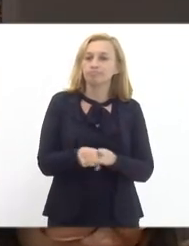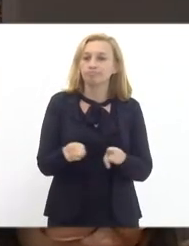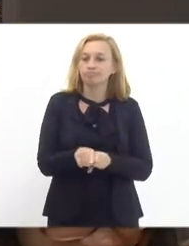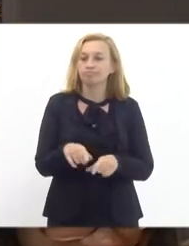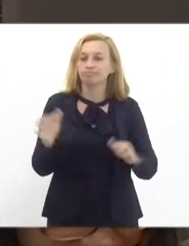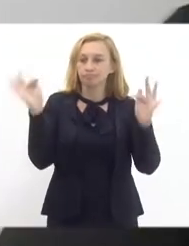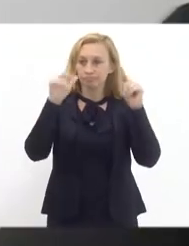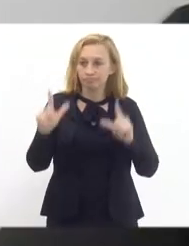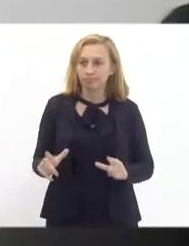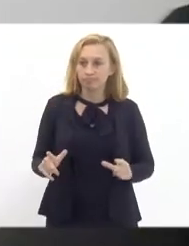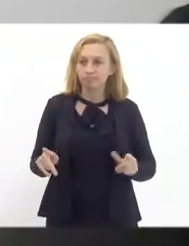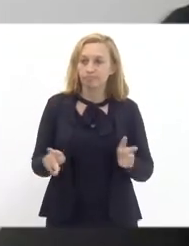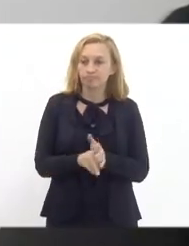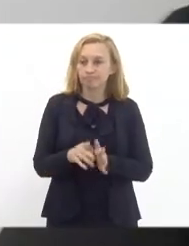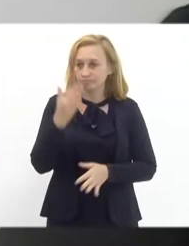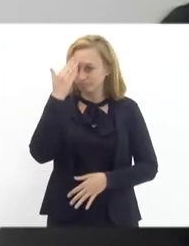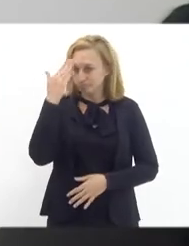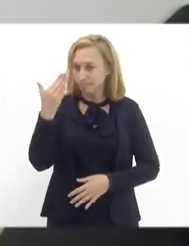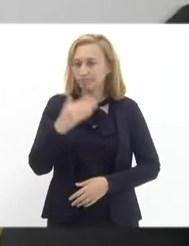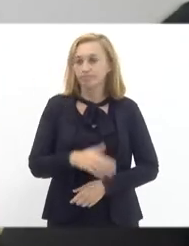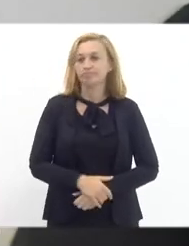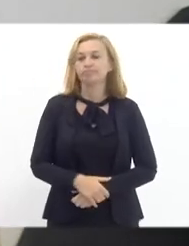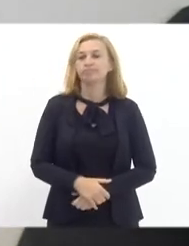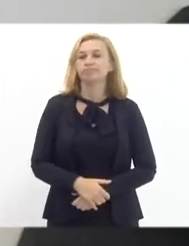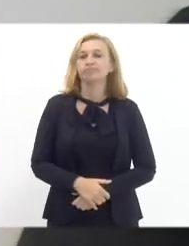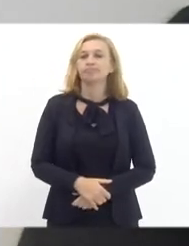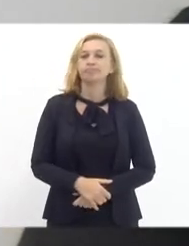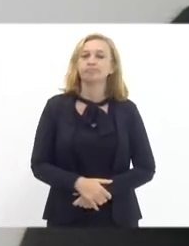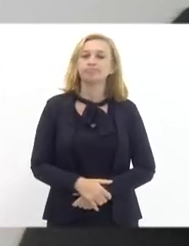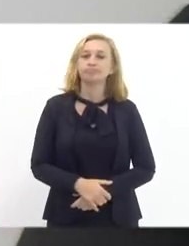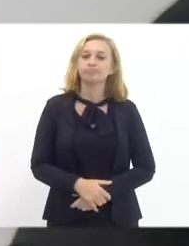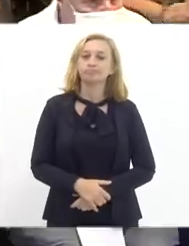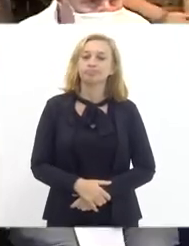felizes com ele. Tá? Muito obrigado.